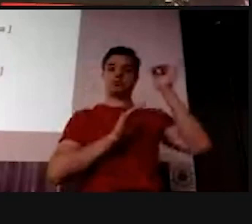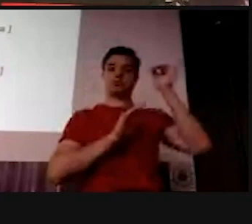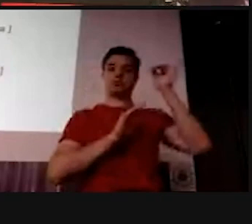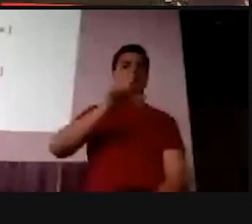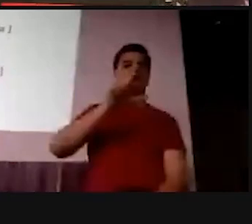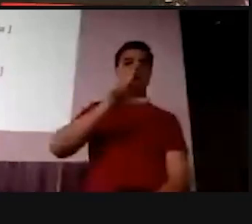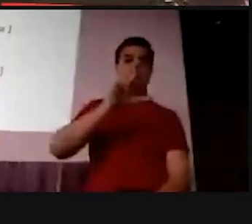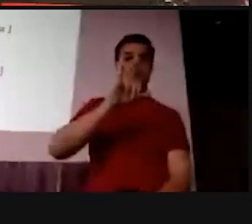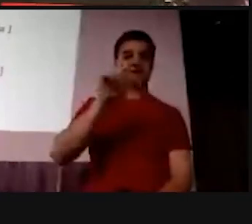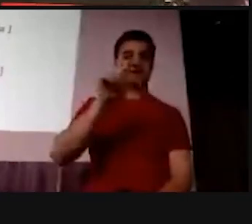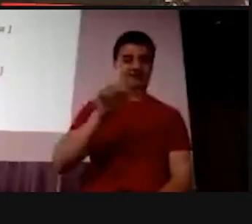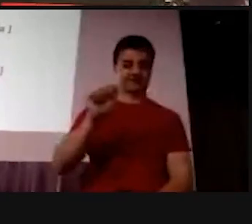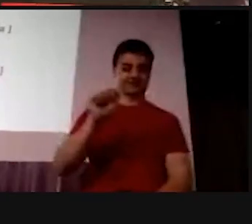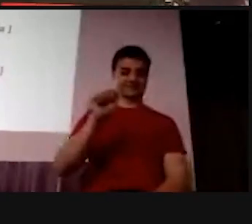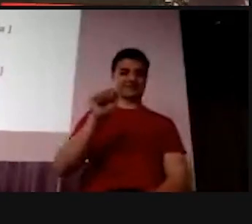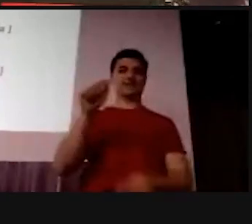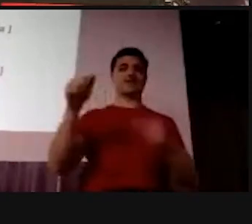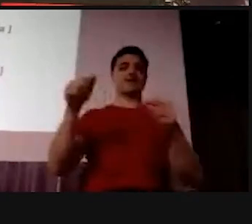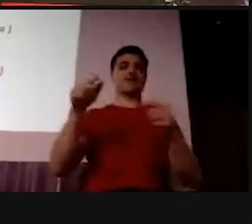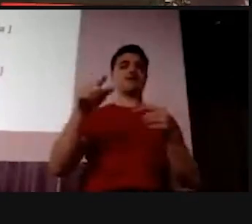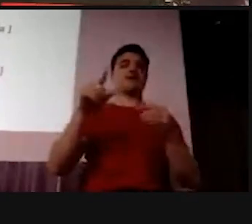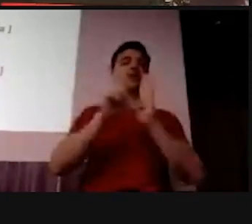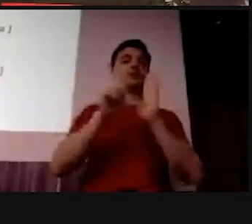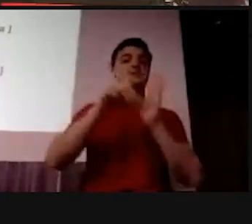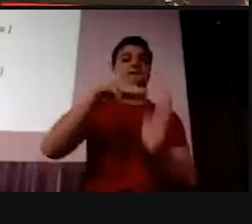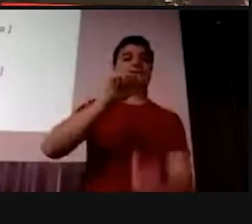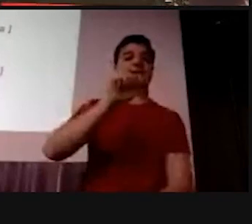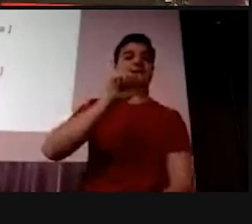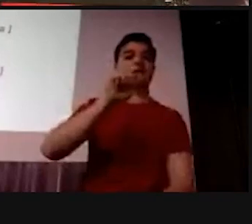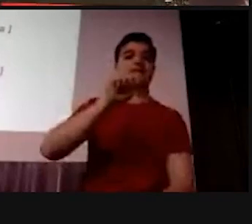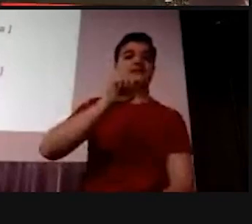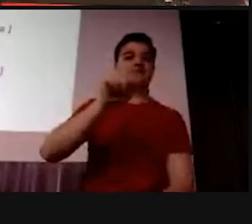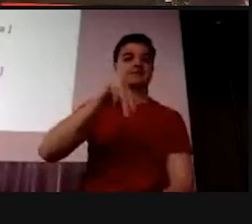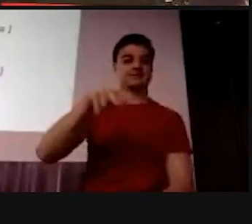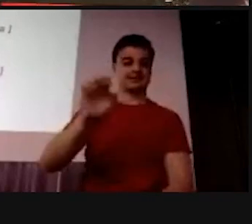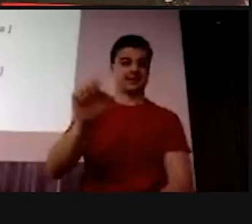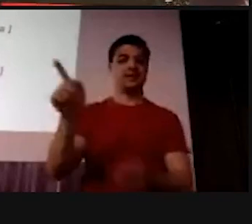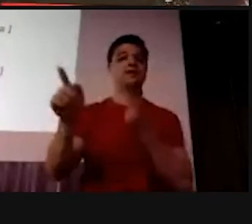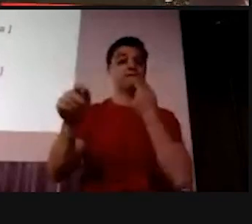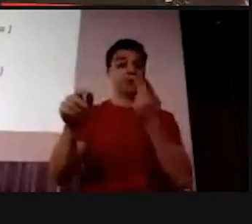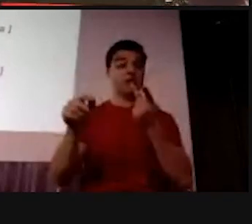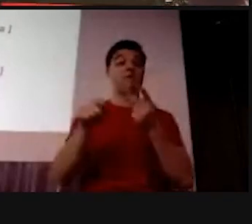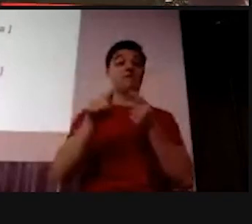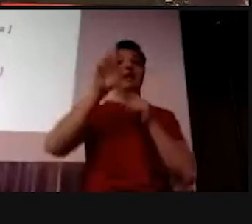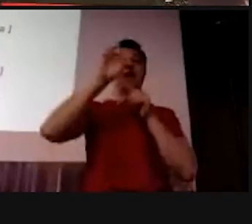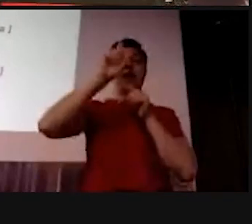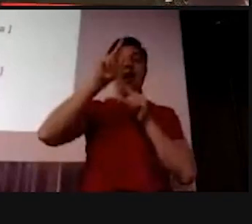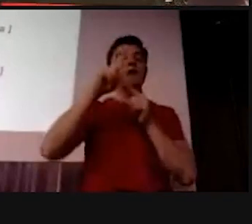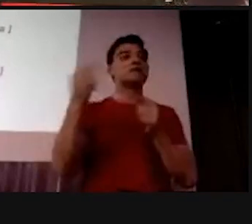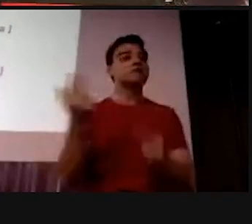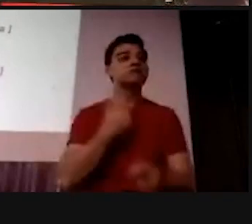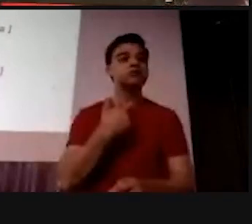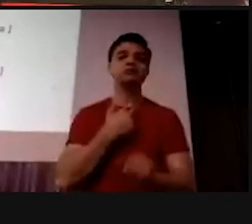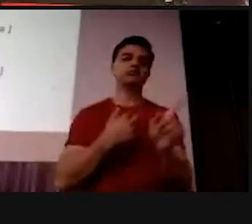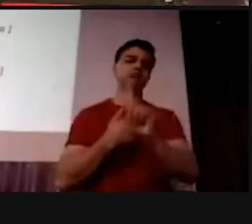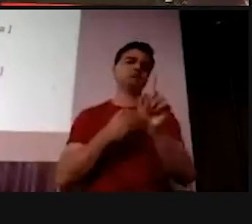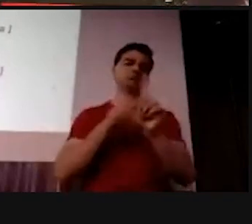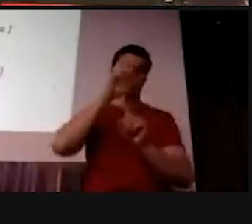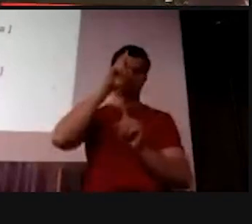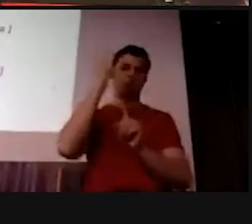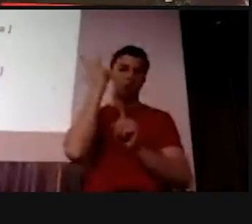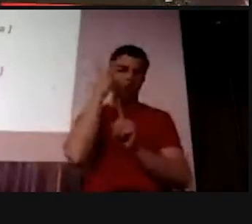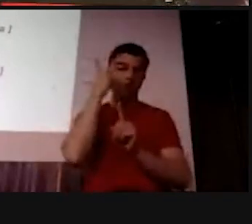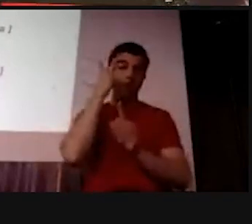não pode errar, você não pode errar 2 vezes a mesma coisa. Que significa que você não aprendeu com o erro. E ela